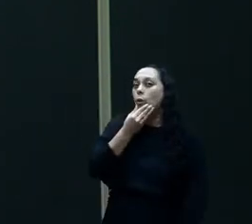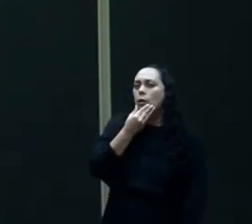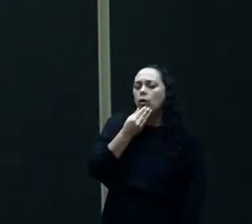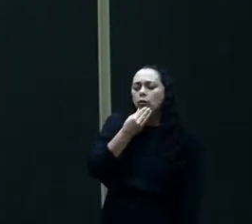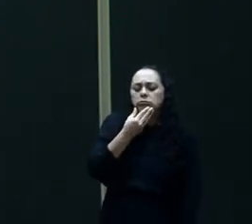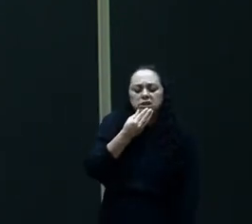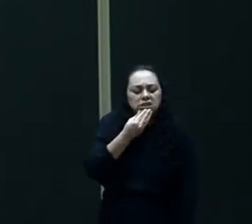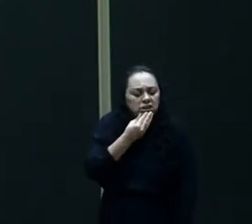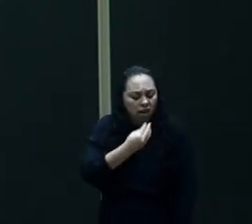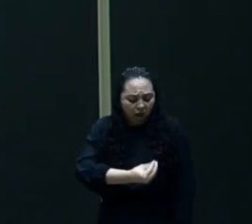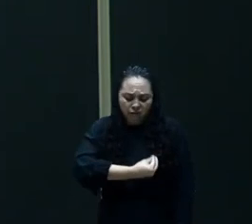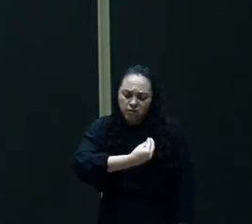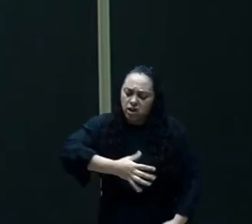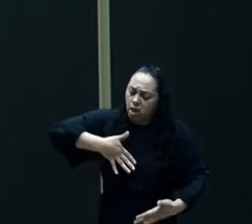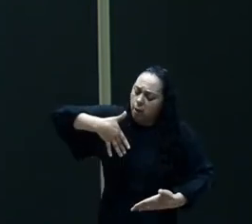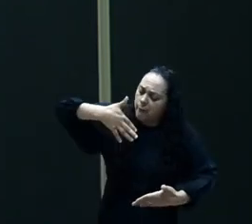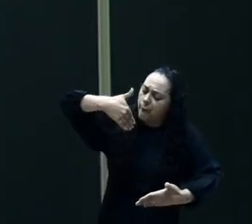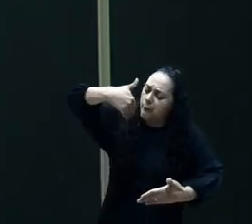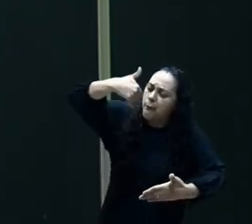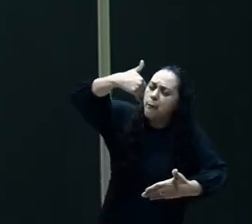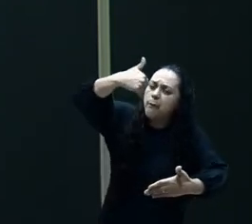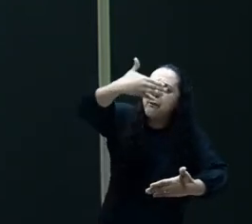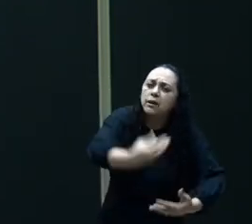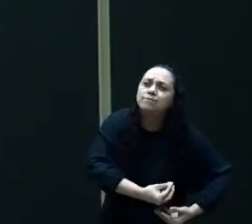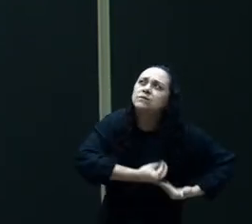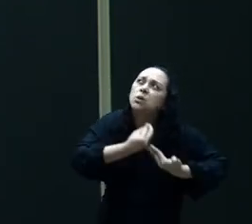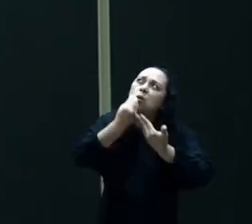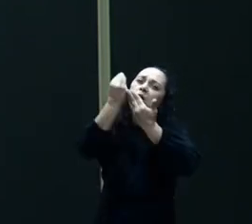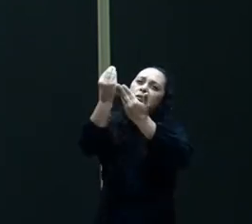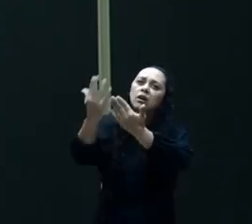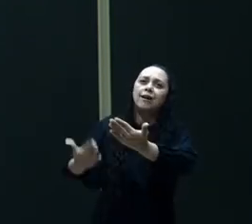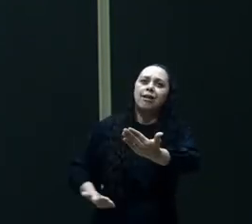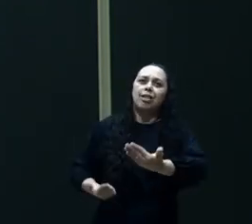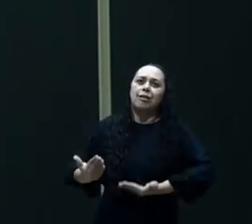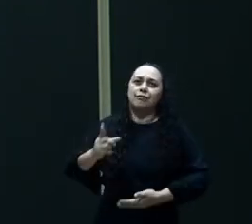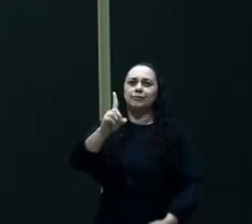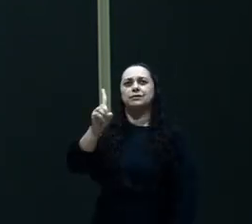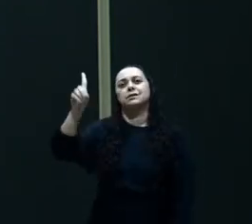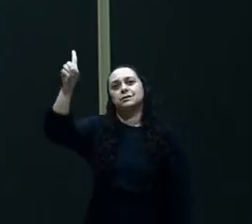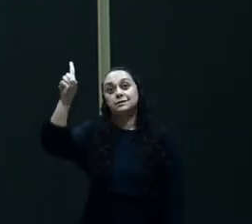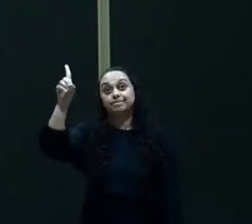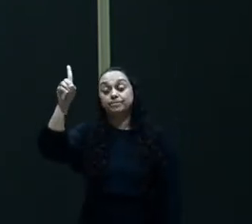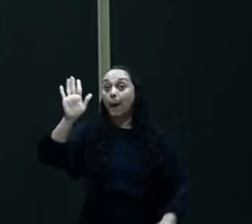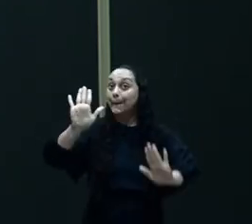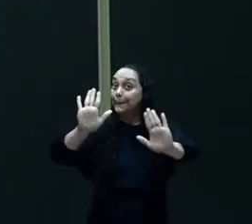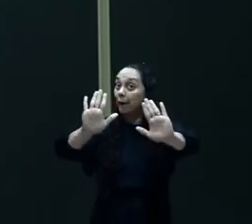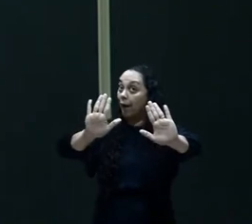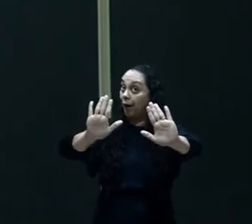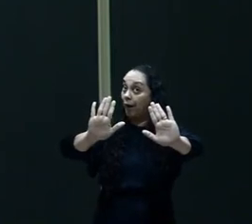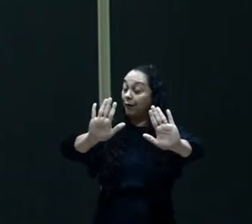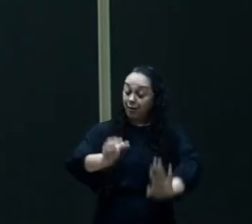evangelho a história de Paulo é muito bonita mas a vida de Paulo não foi